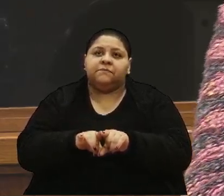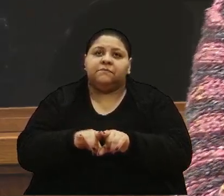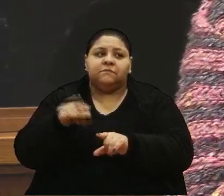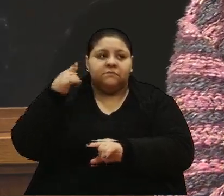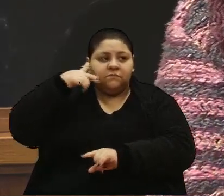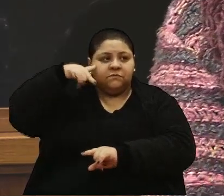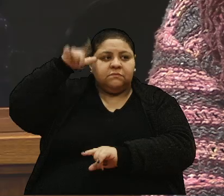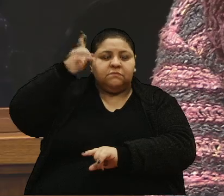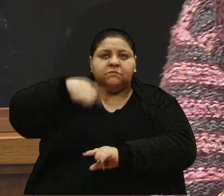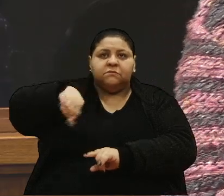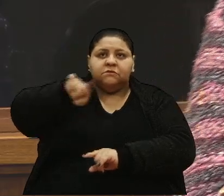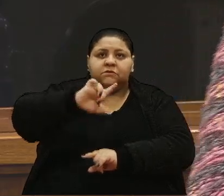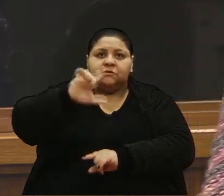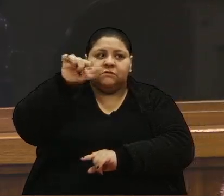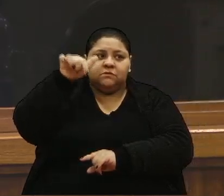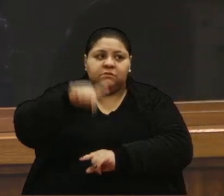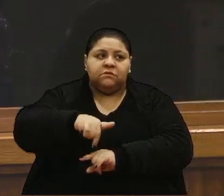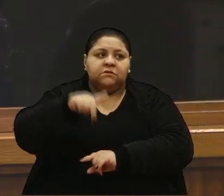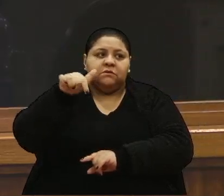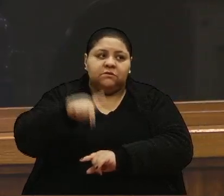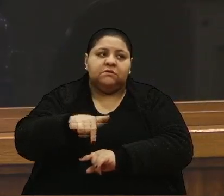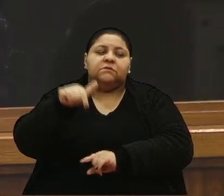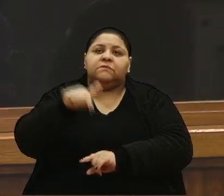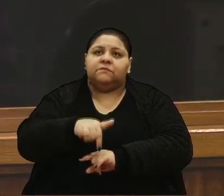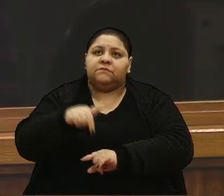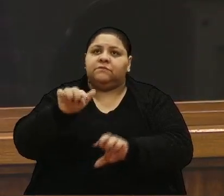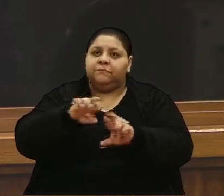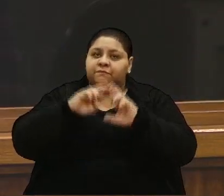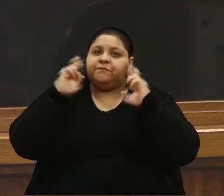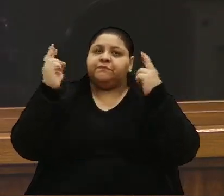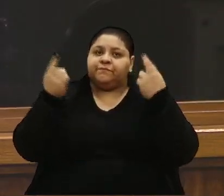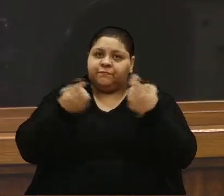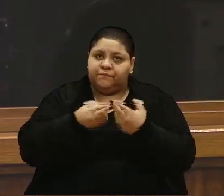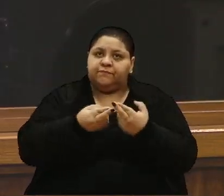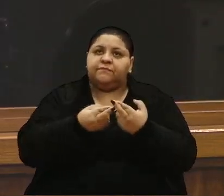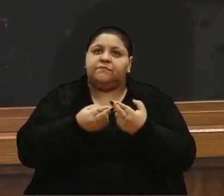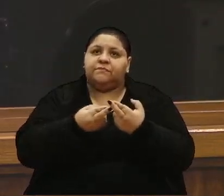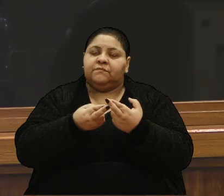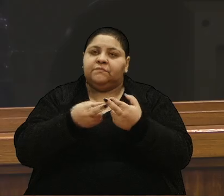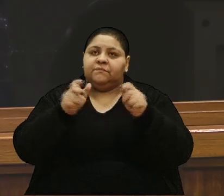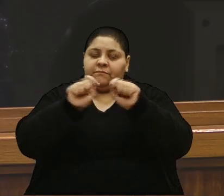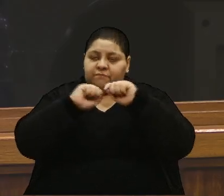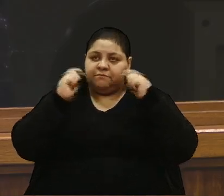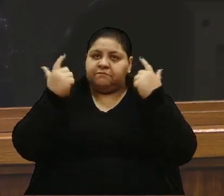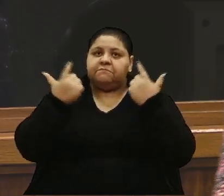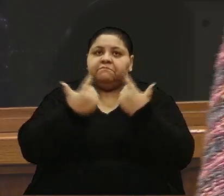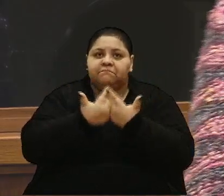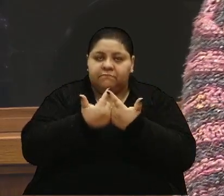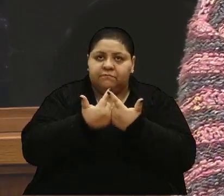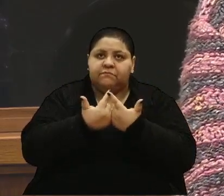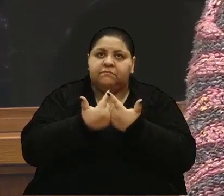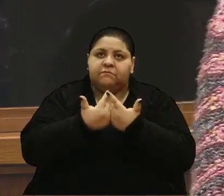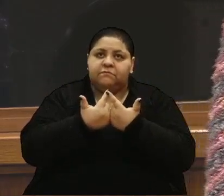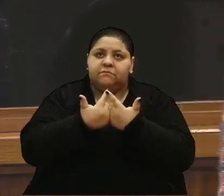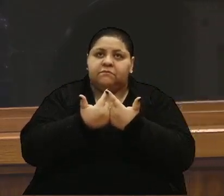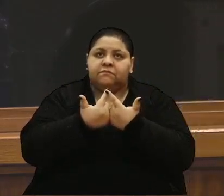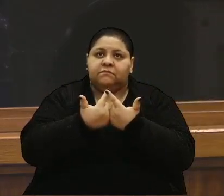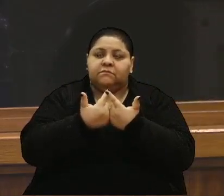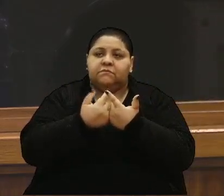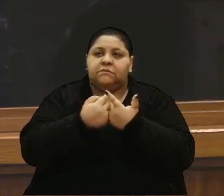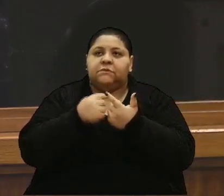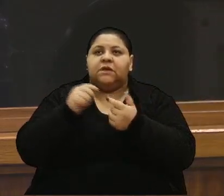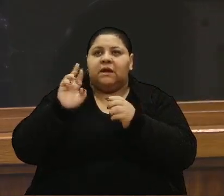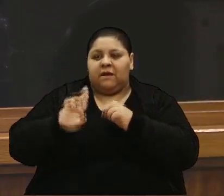nós estivemos, a gente saiu aqui depois da sessão, fomos na sessão da Assembleia Legislativa pela PEN,